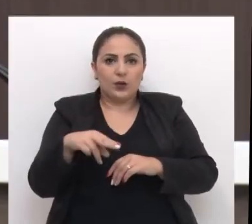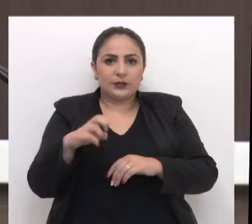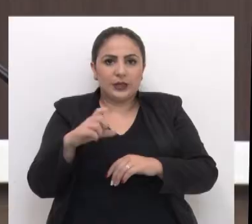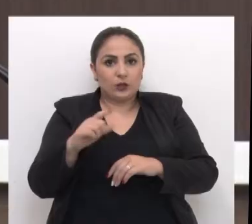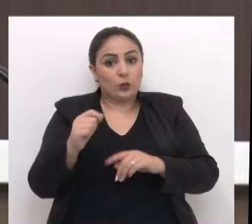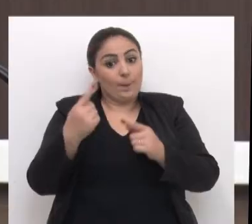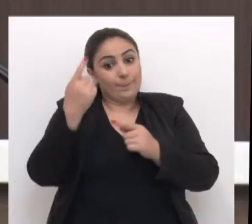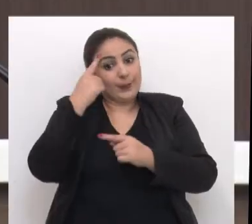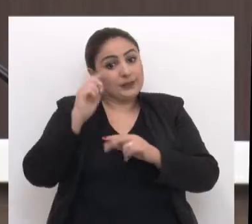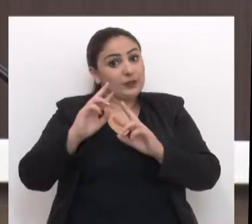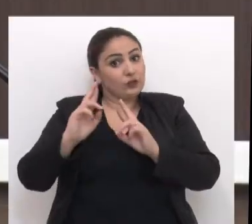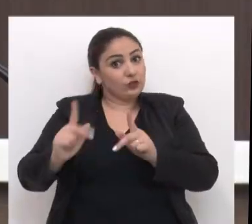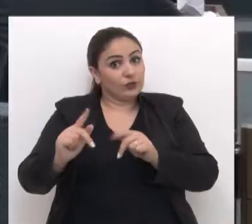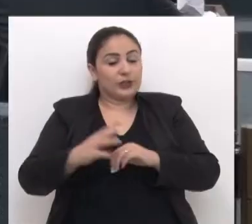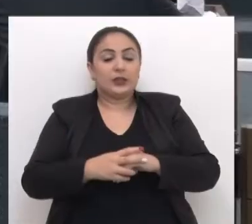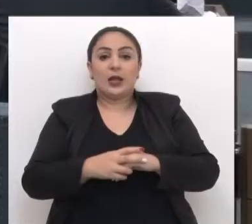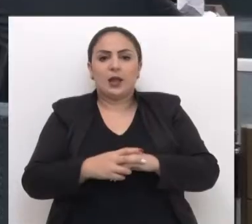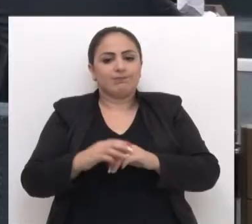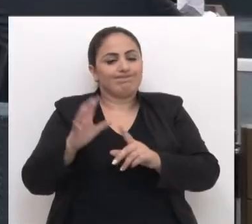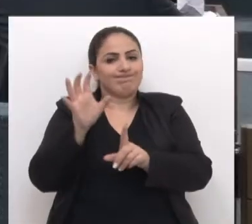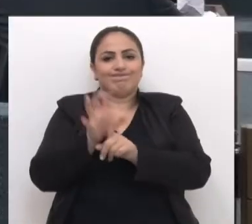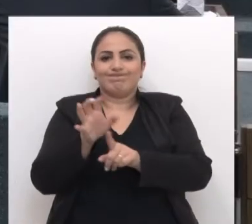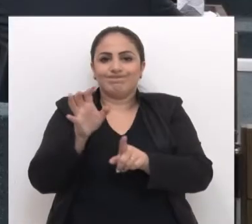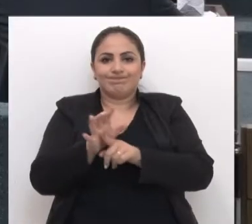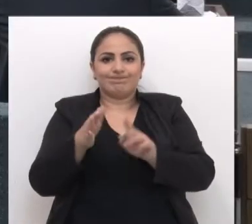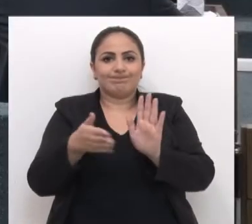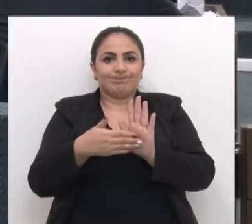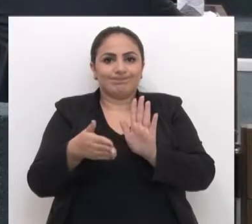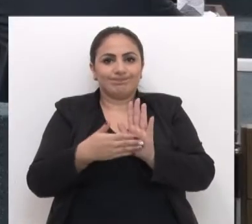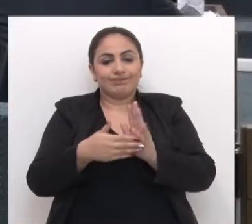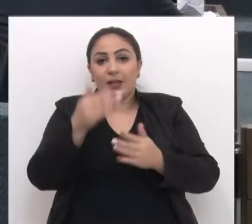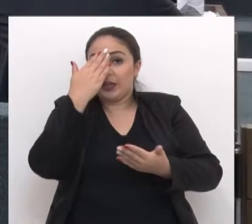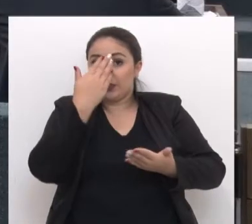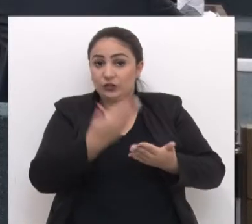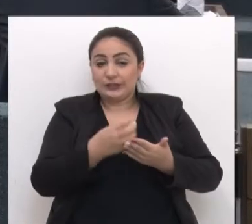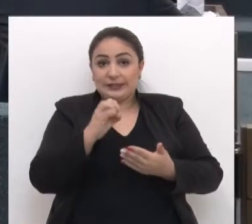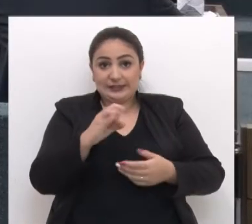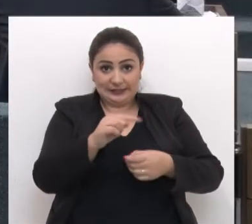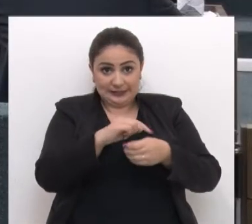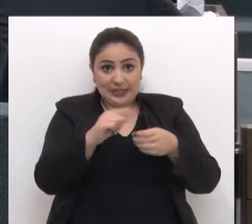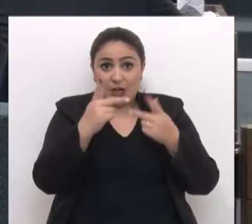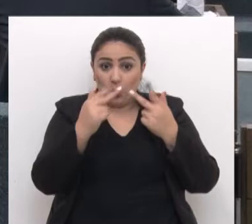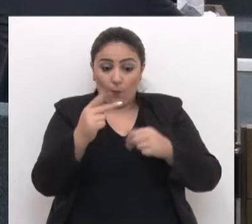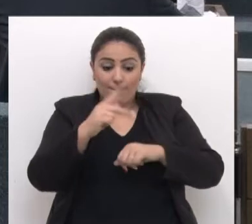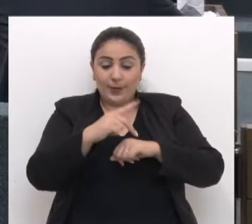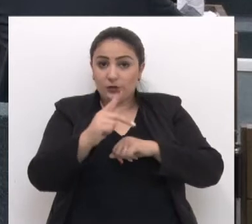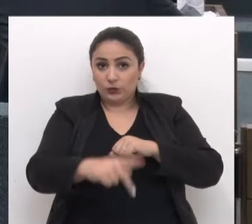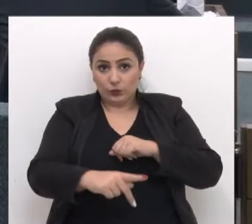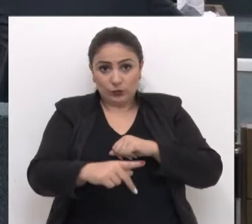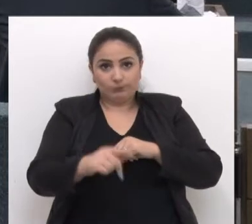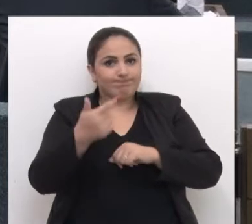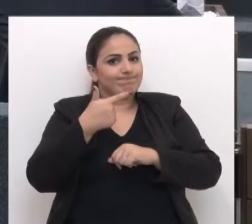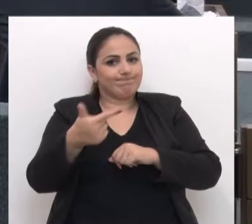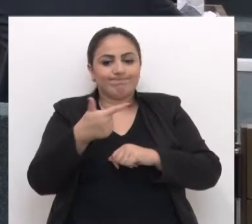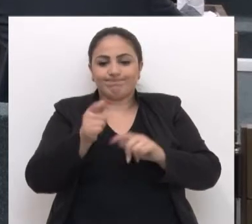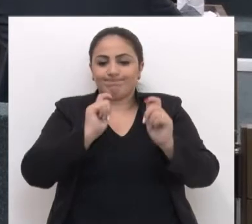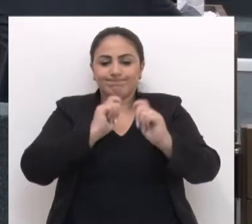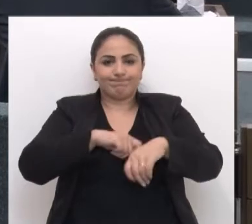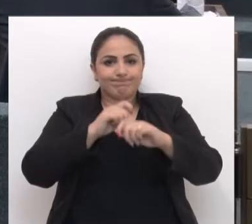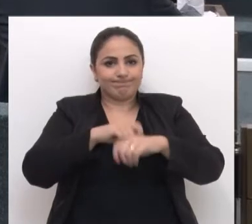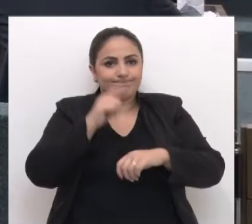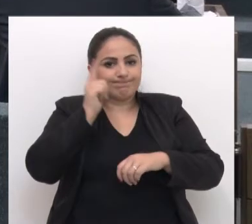Rosa pensa diferente. Ele é contrário à proposta e acredita que cidades como Passo Fundo não